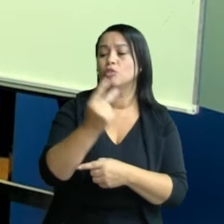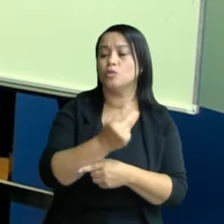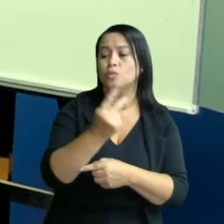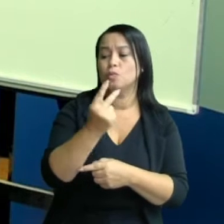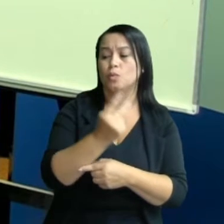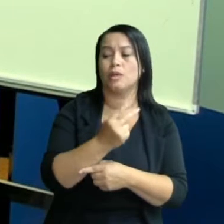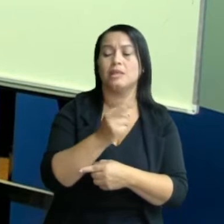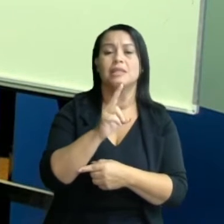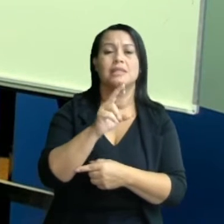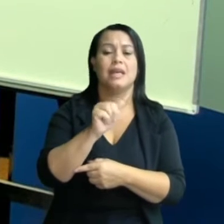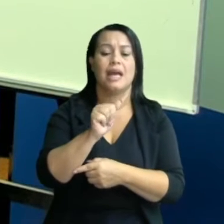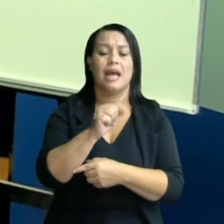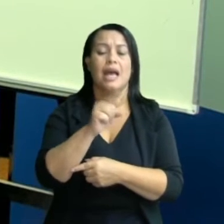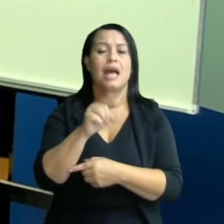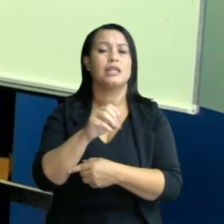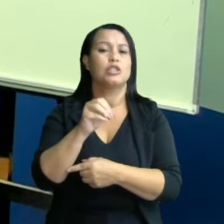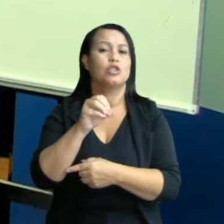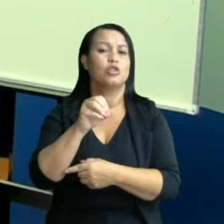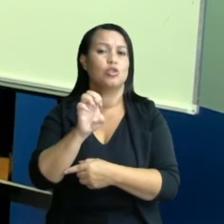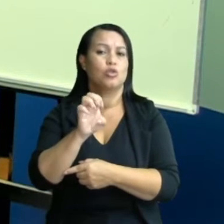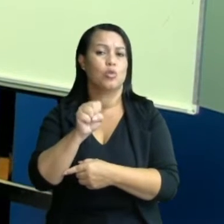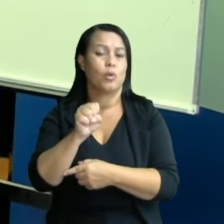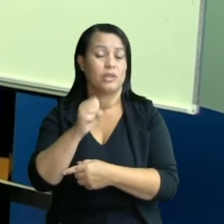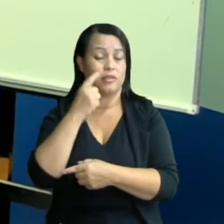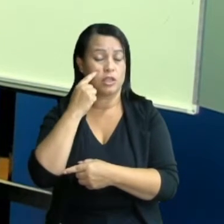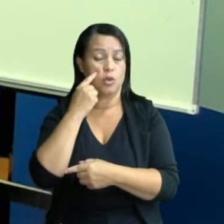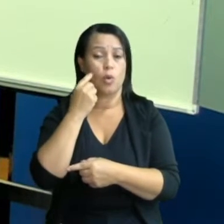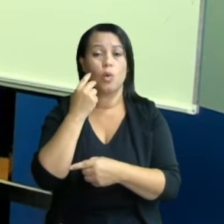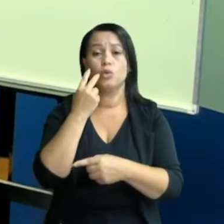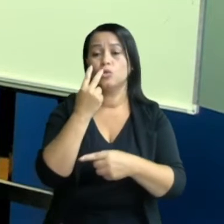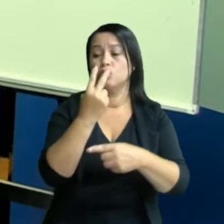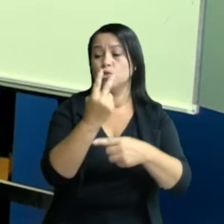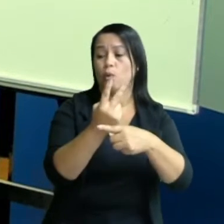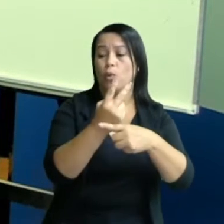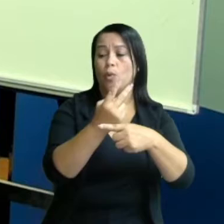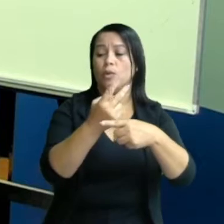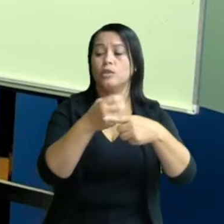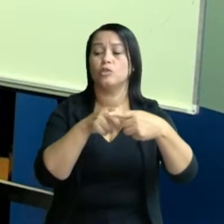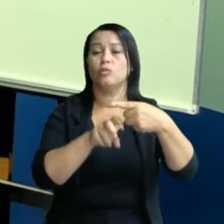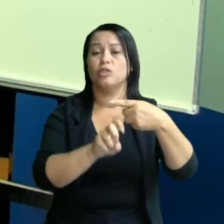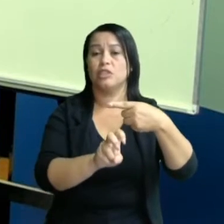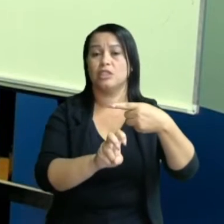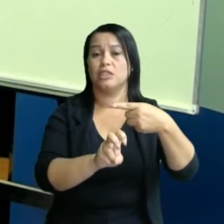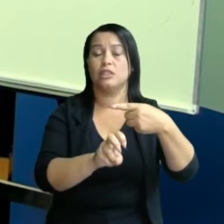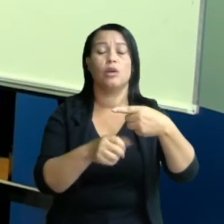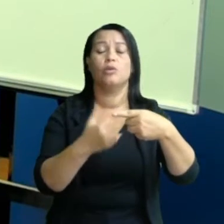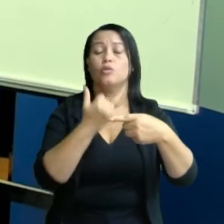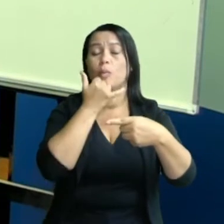razões. 2 sobre x igual a 5